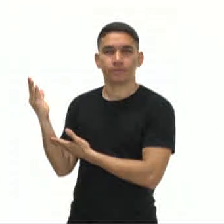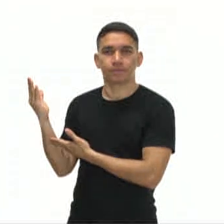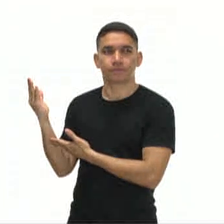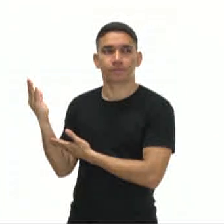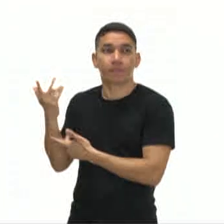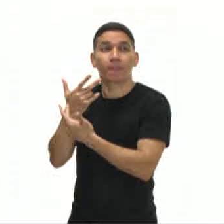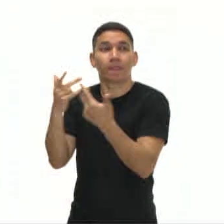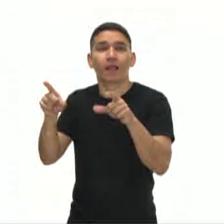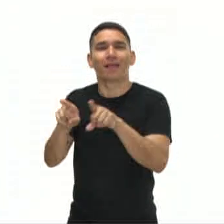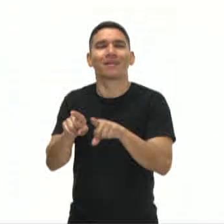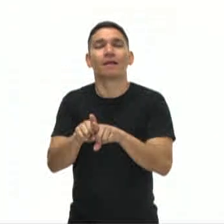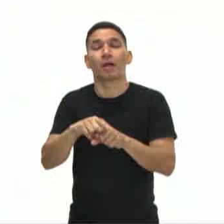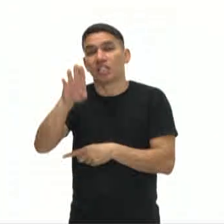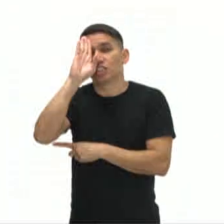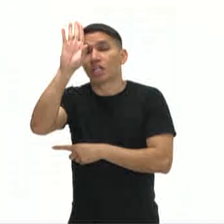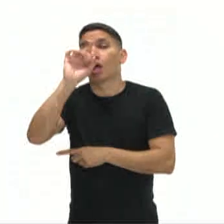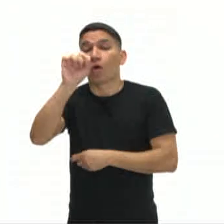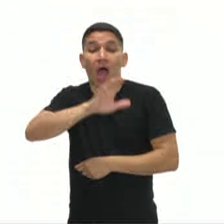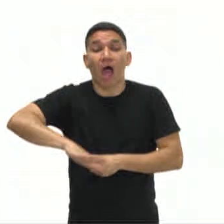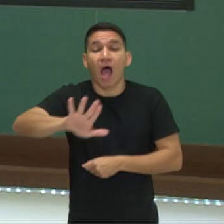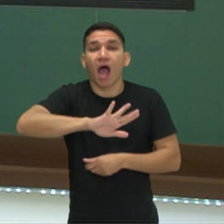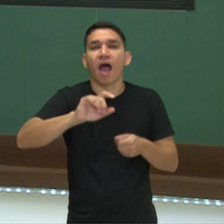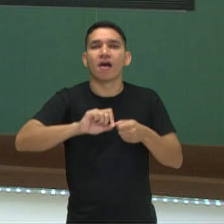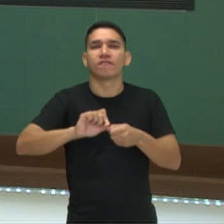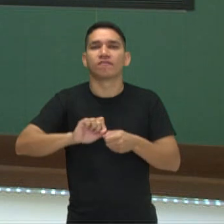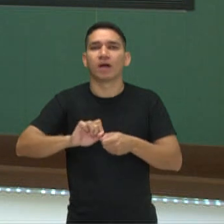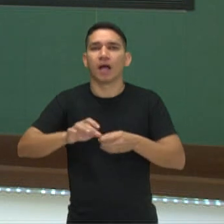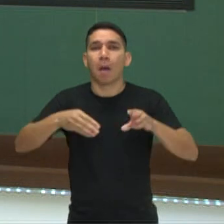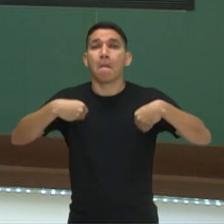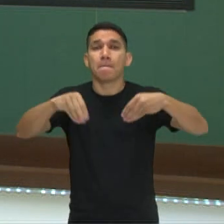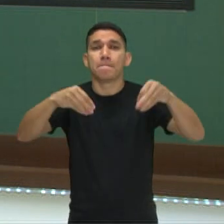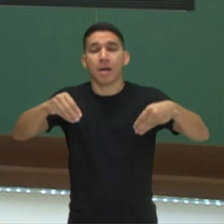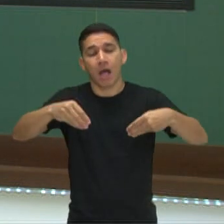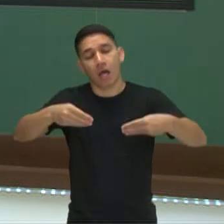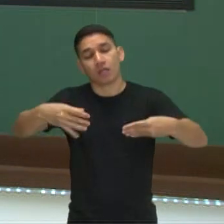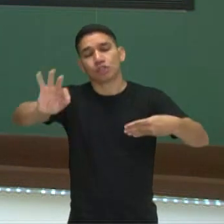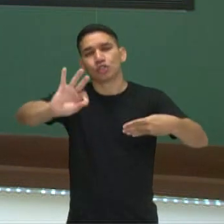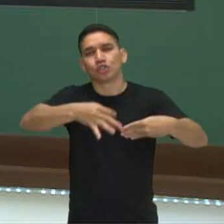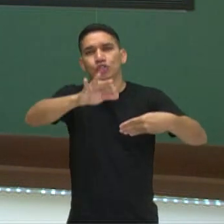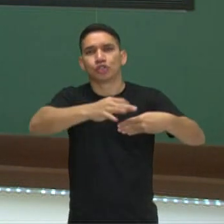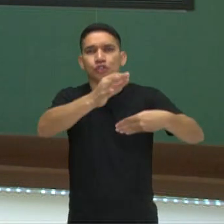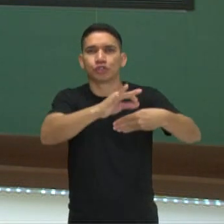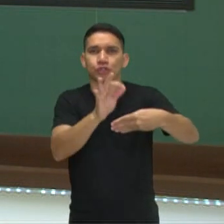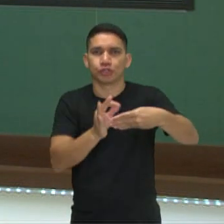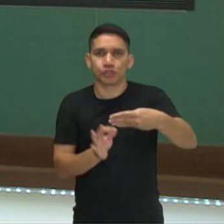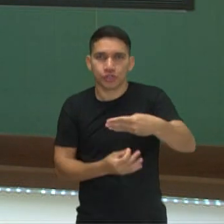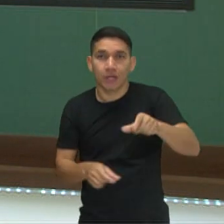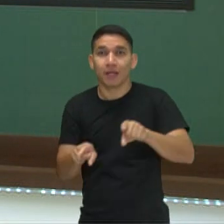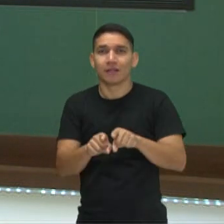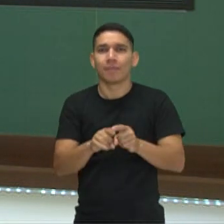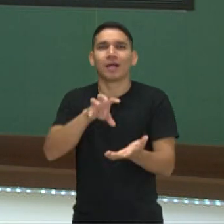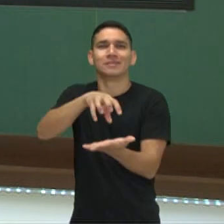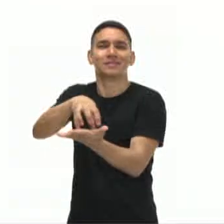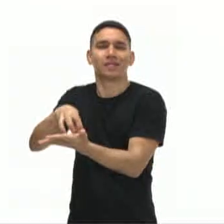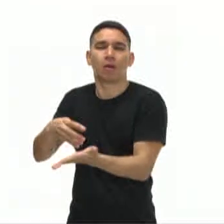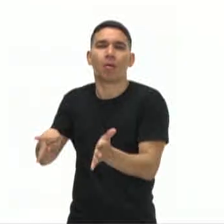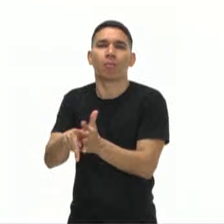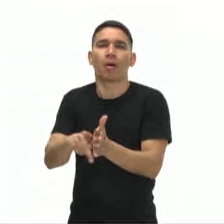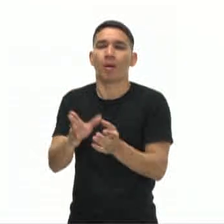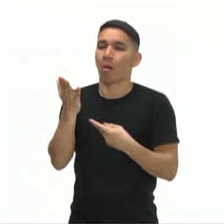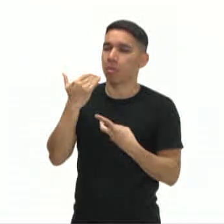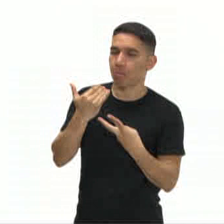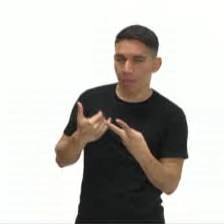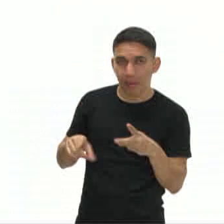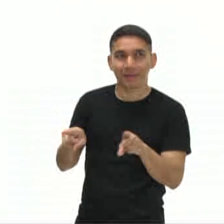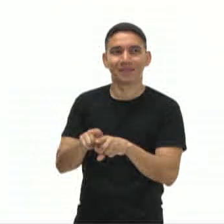têxtil, onde eles costuram ali os tecidos que vêm de outros países, né? Setor alimentício, automobilístico, né? Aqui